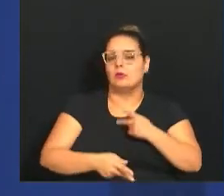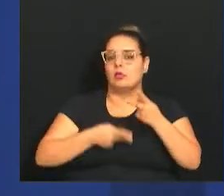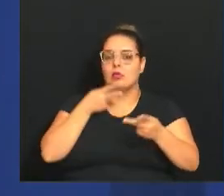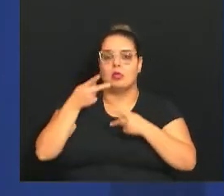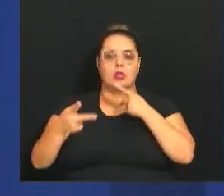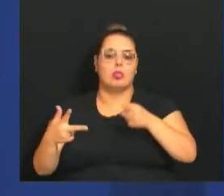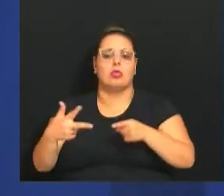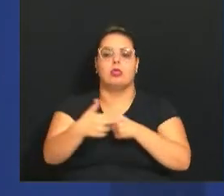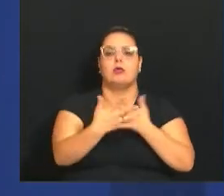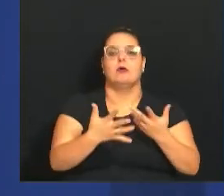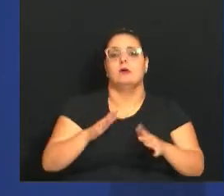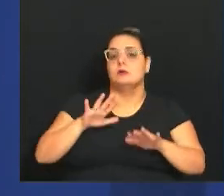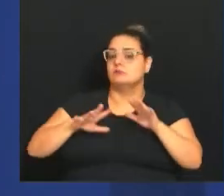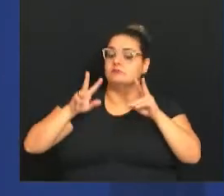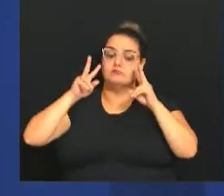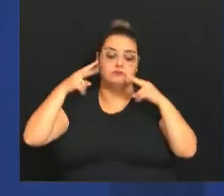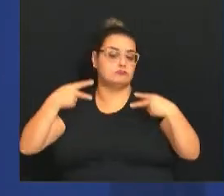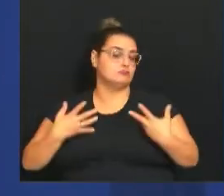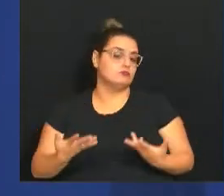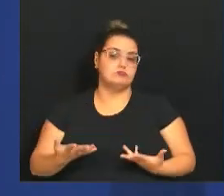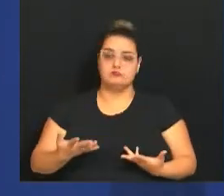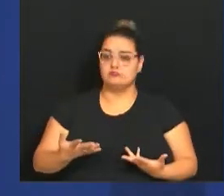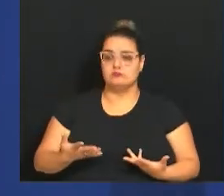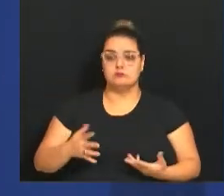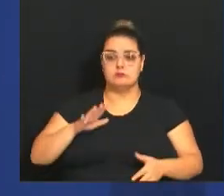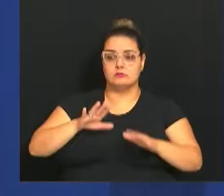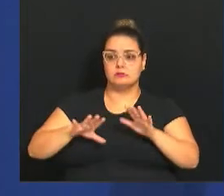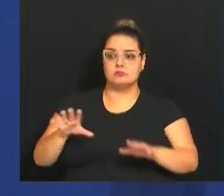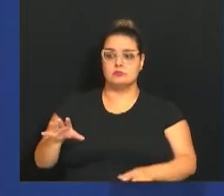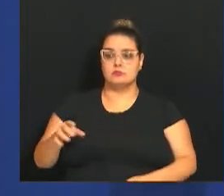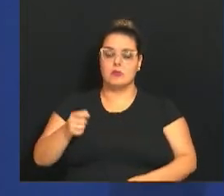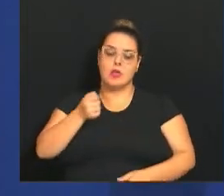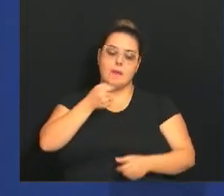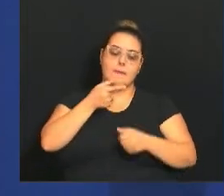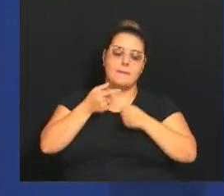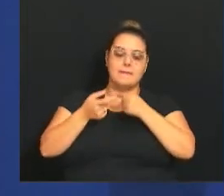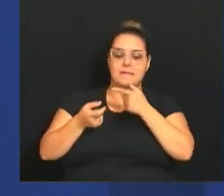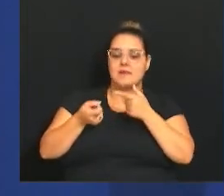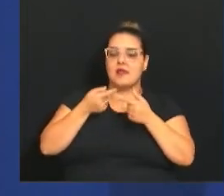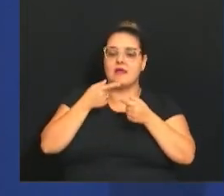somos reconhecidas, muitas vezes o que a gente ouve são piadinhas, né,